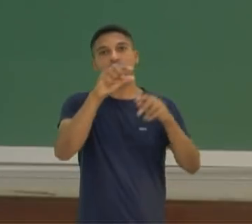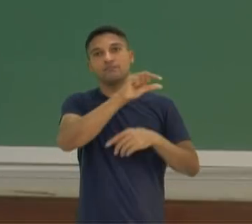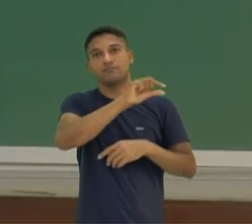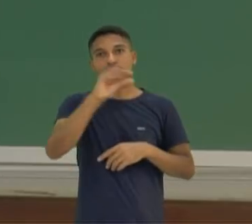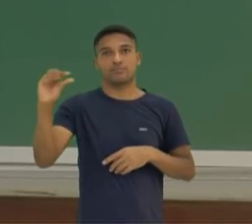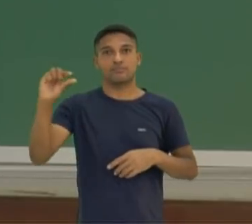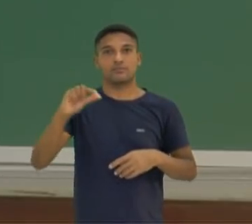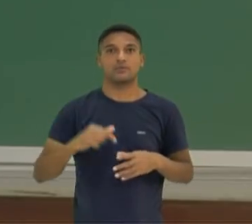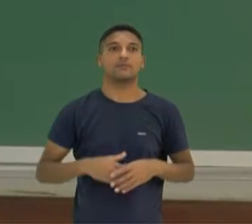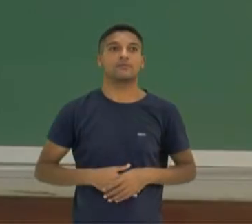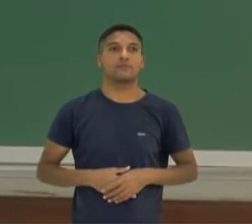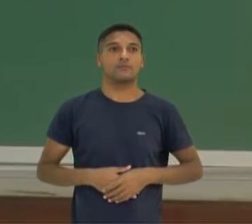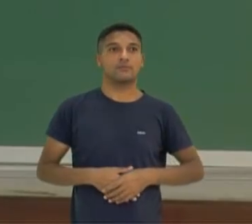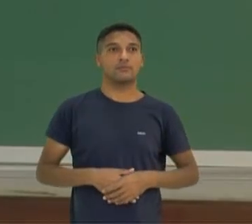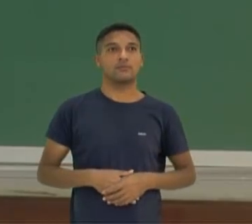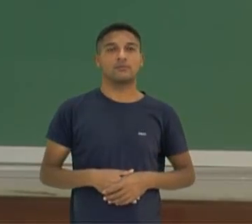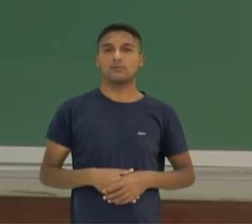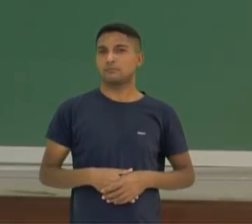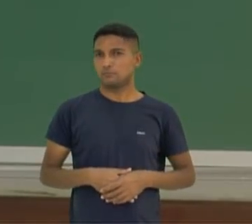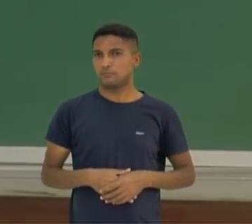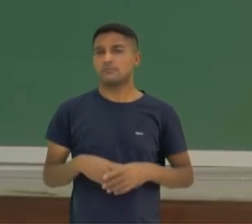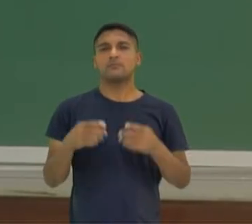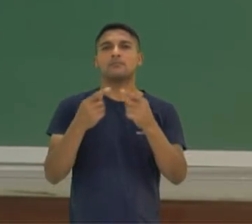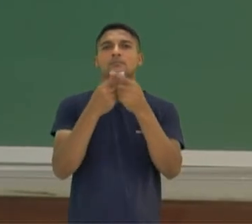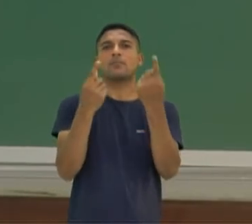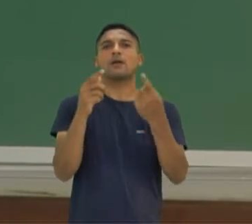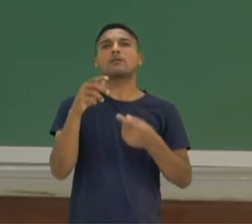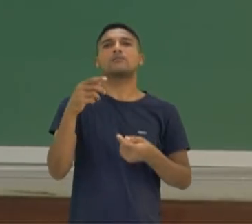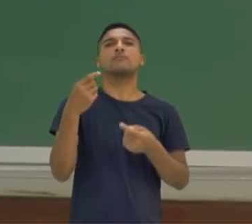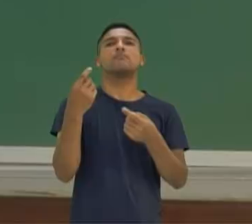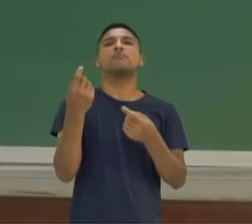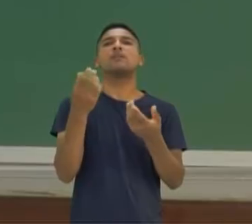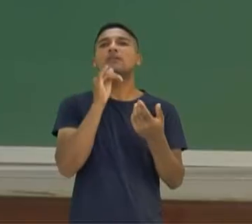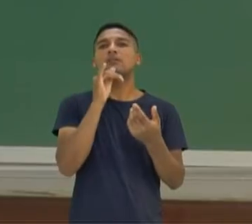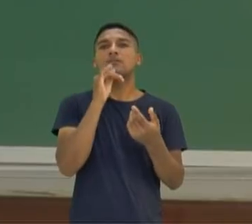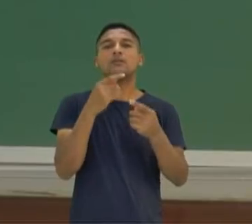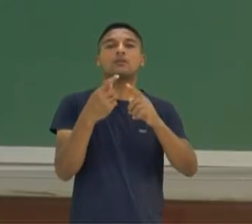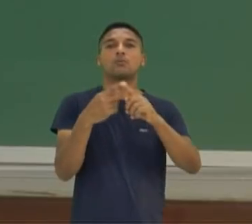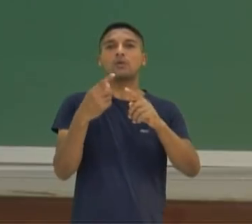em 16. Professora, mas por que você não coloca